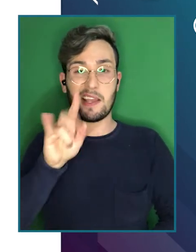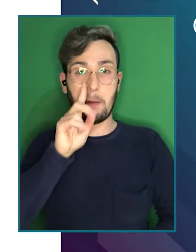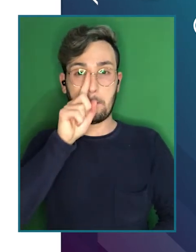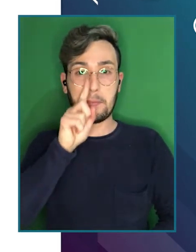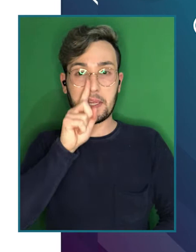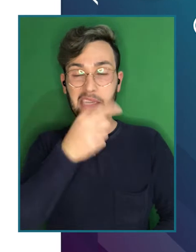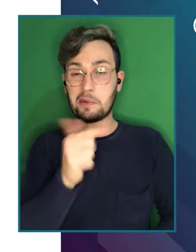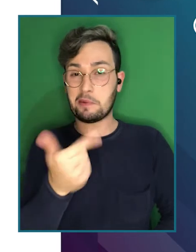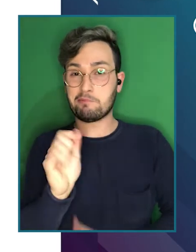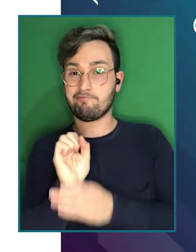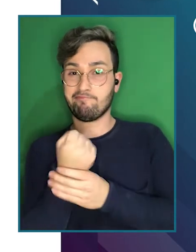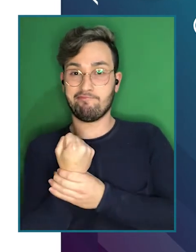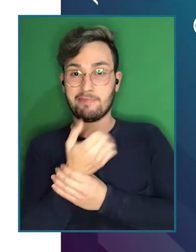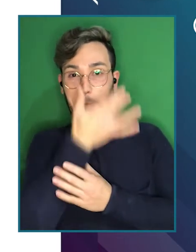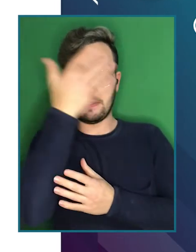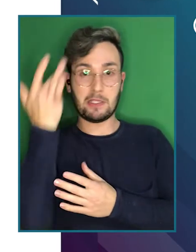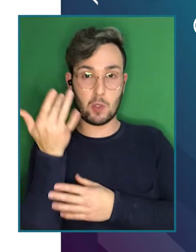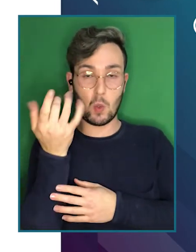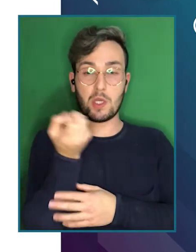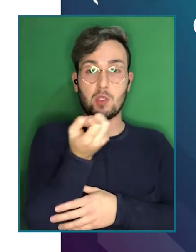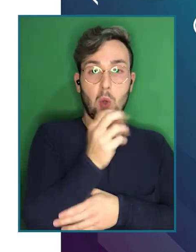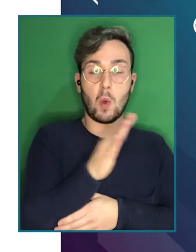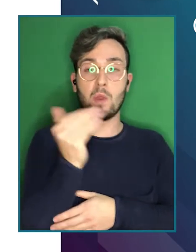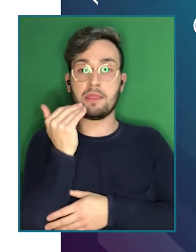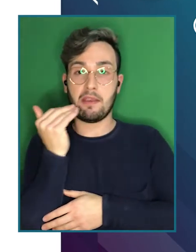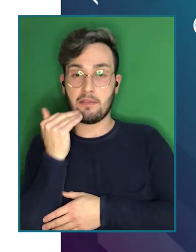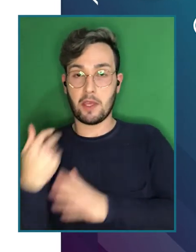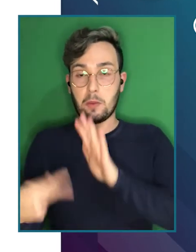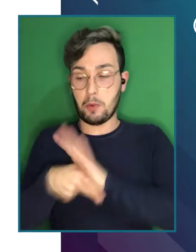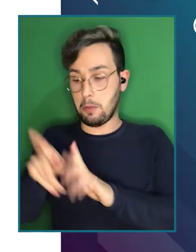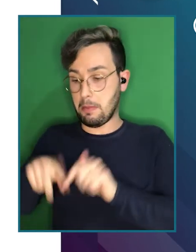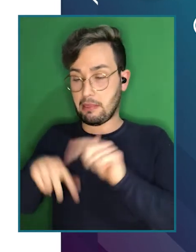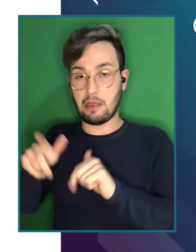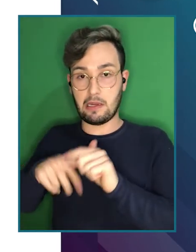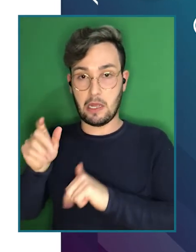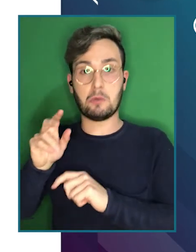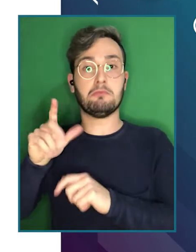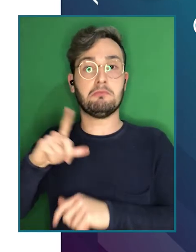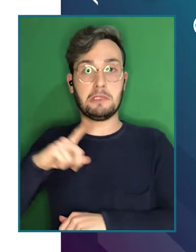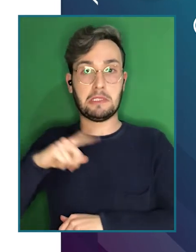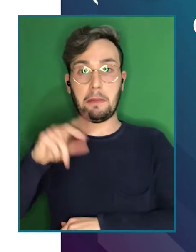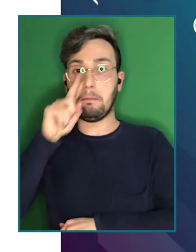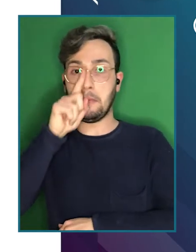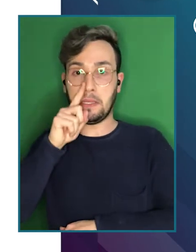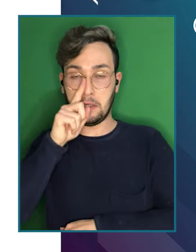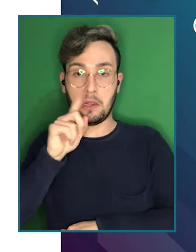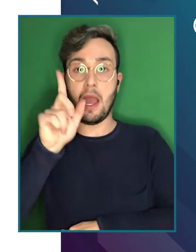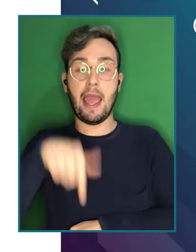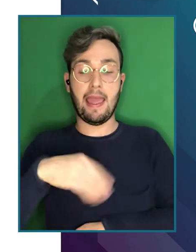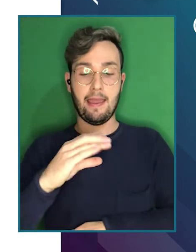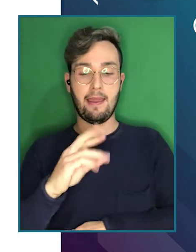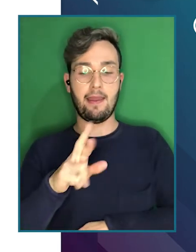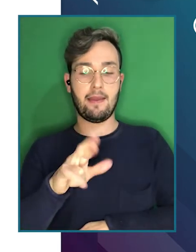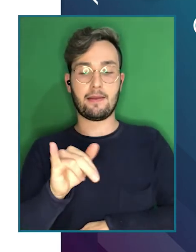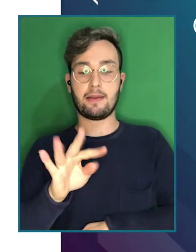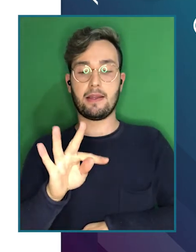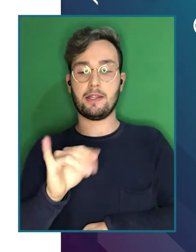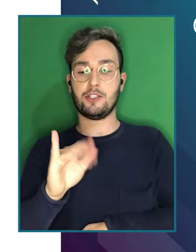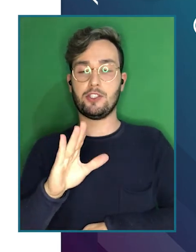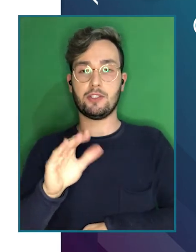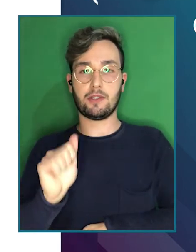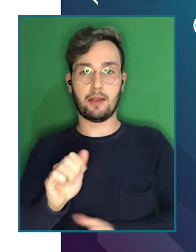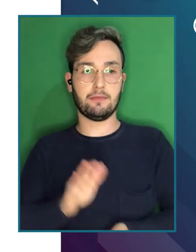condições perigosas e inseguras para pessoas ou danos materiais significativos, ela é considerada uma falha